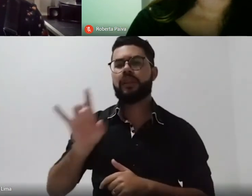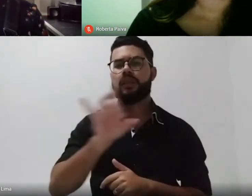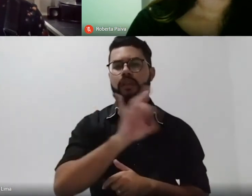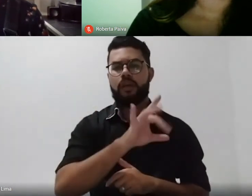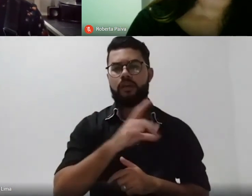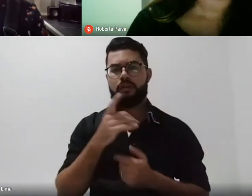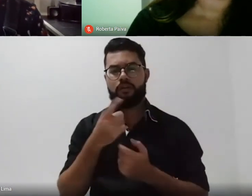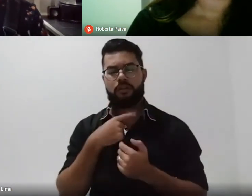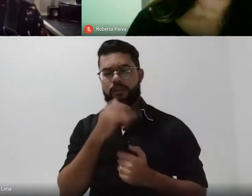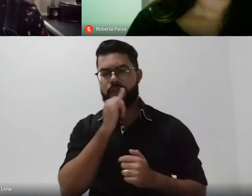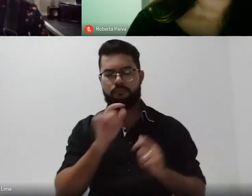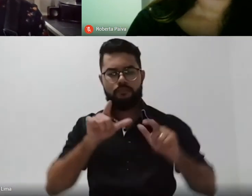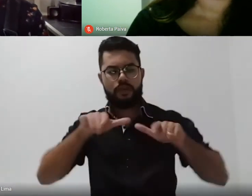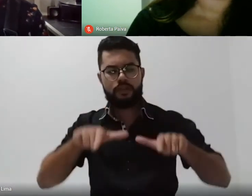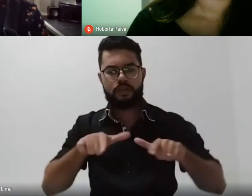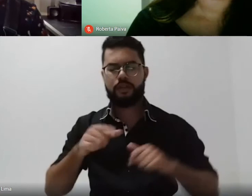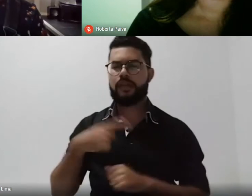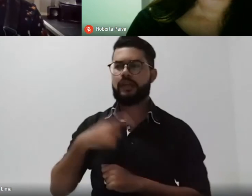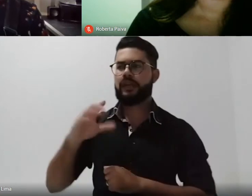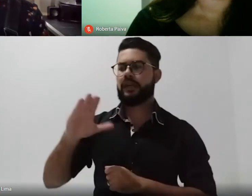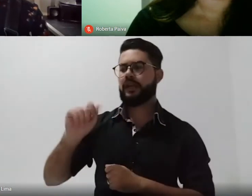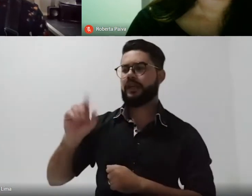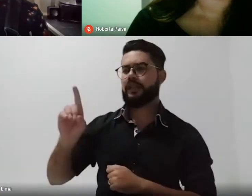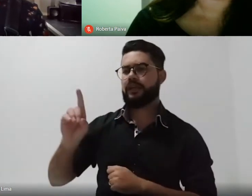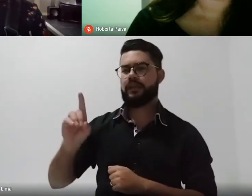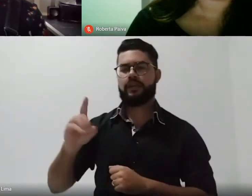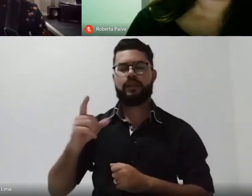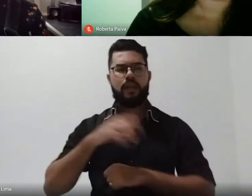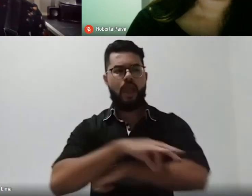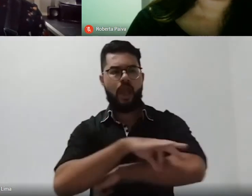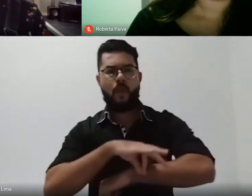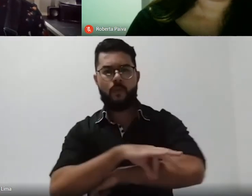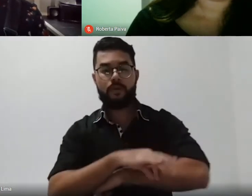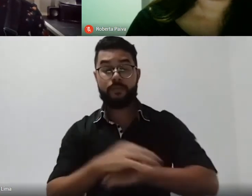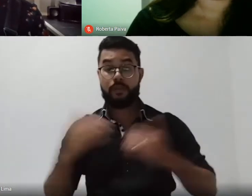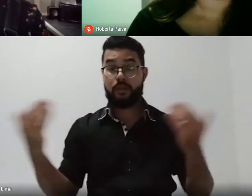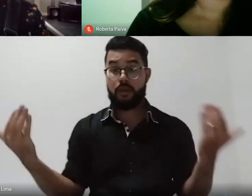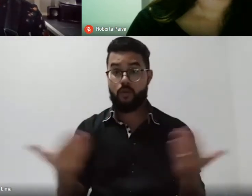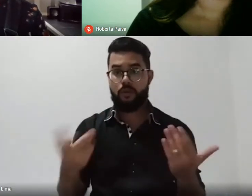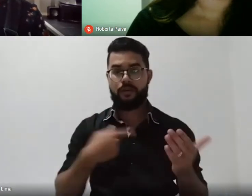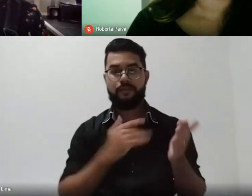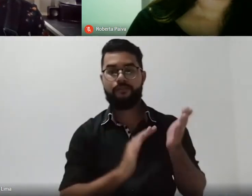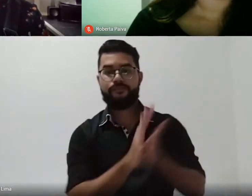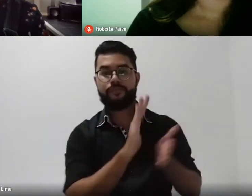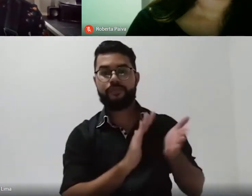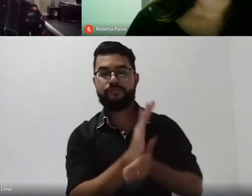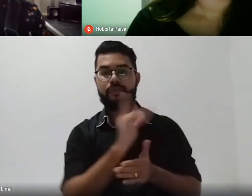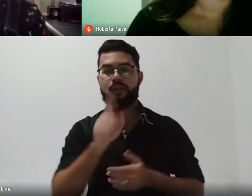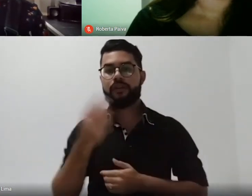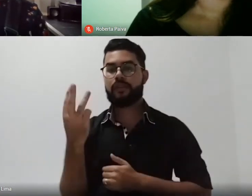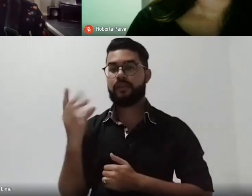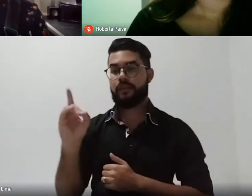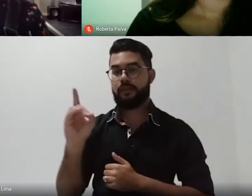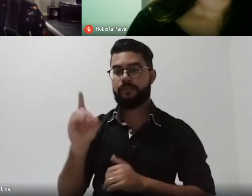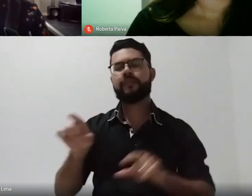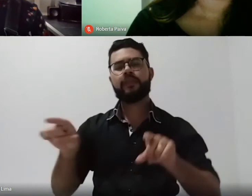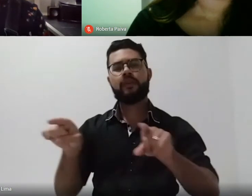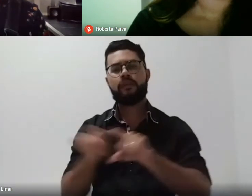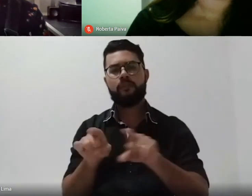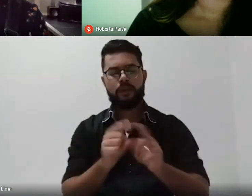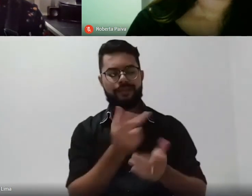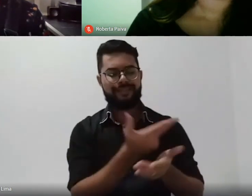prancheta, CAD, Revit e agora a impressora 3D? E até mesmo o desenho à mão livre,